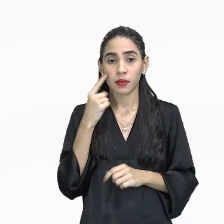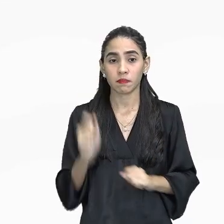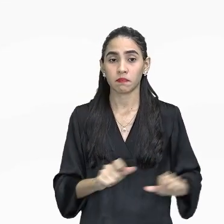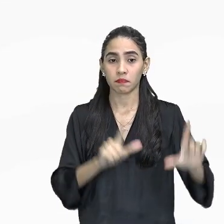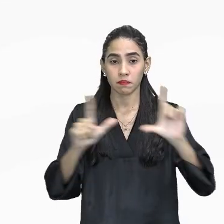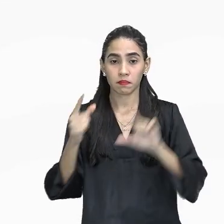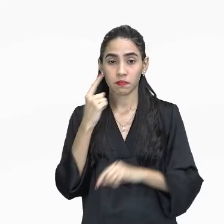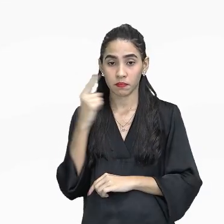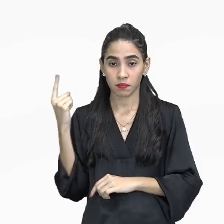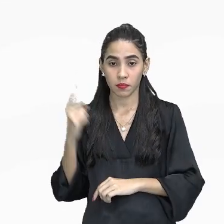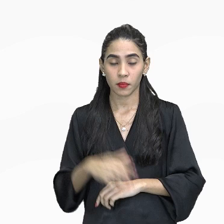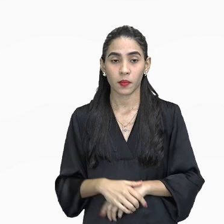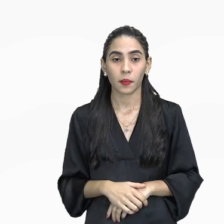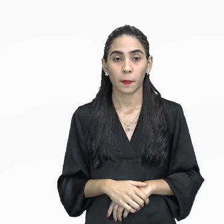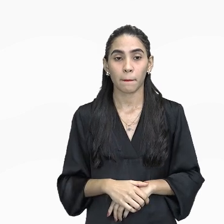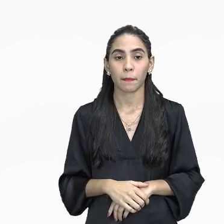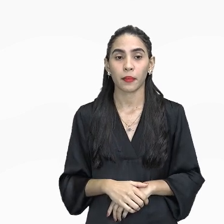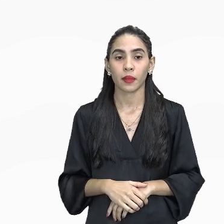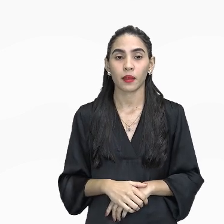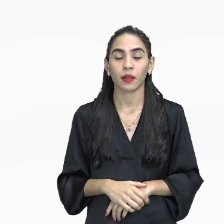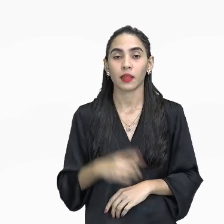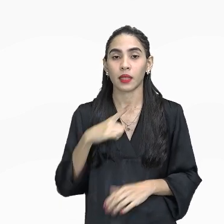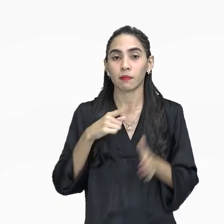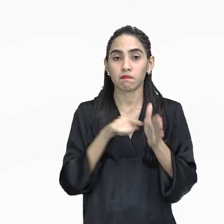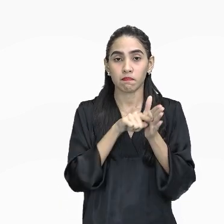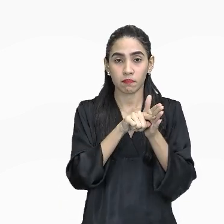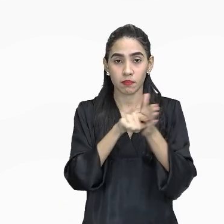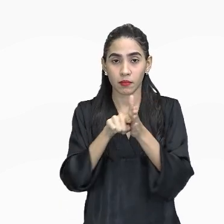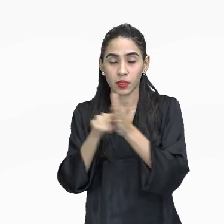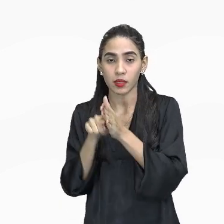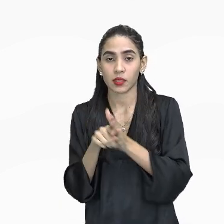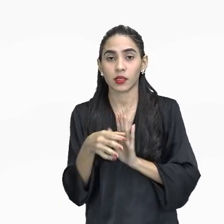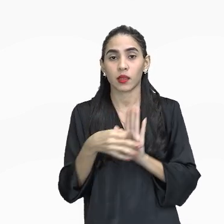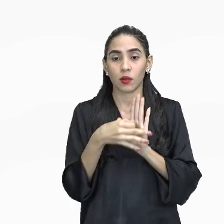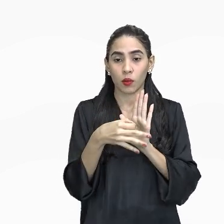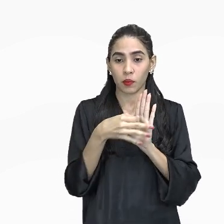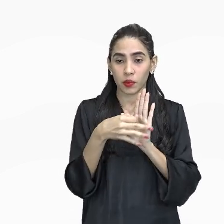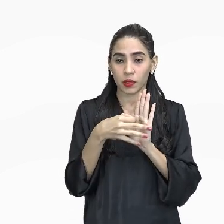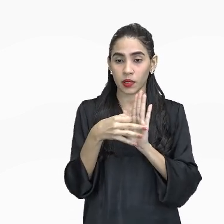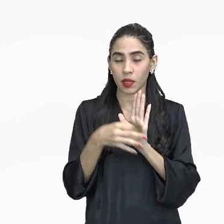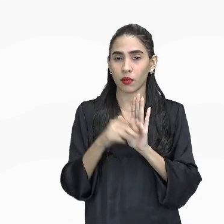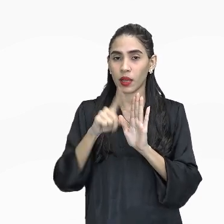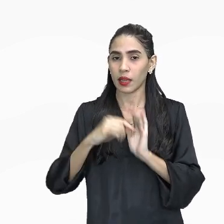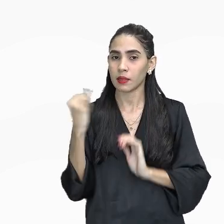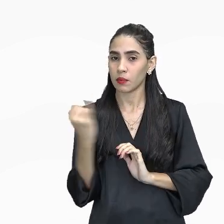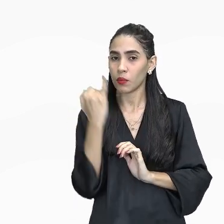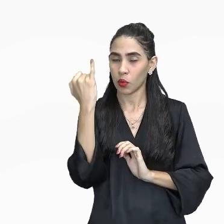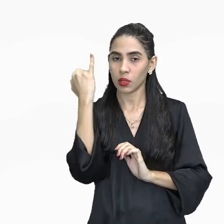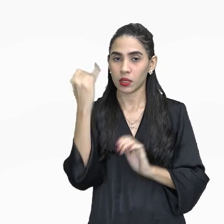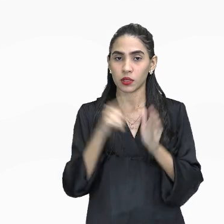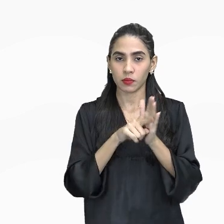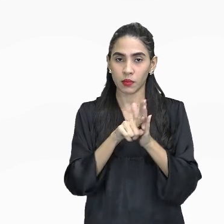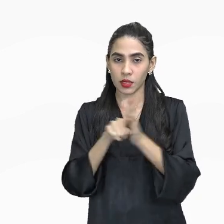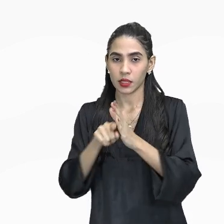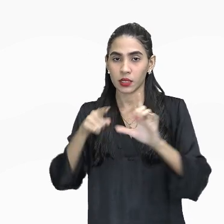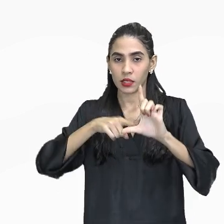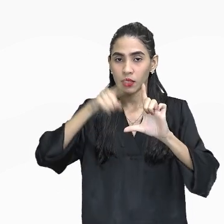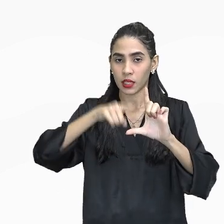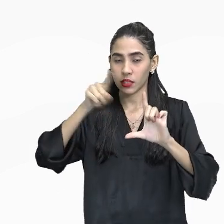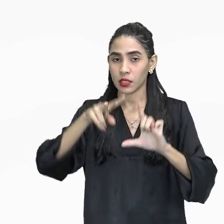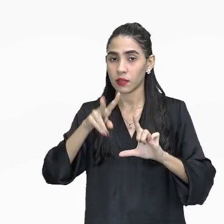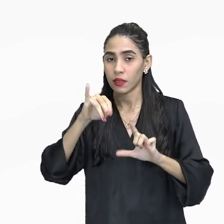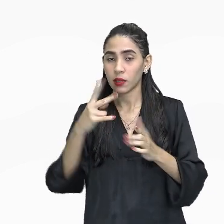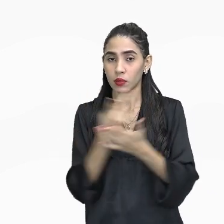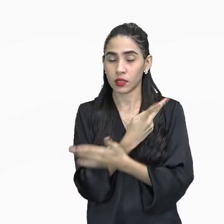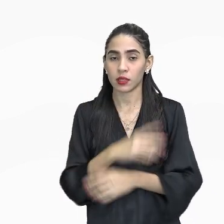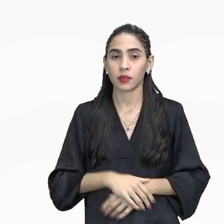cartela. Então, a gente começa com a pesquisa de opinião, ela é parte integrante da pesquisa estatística que será realizada. E